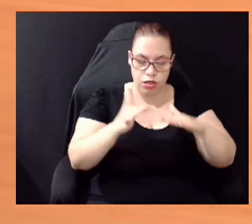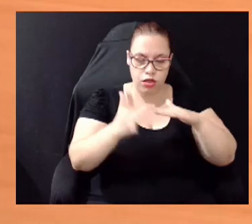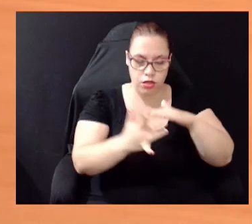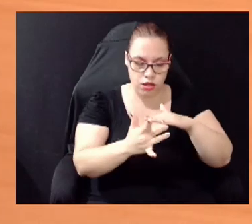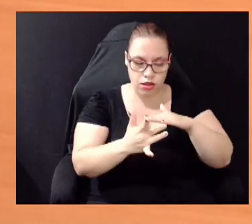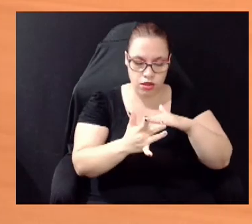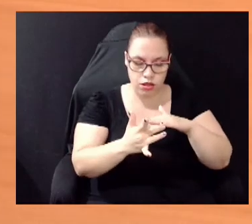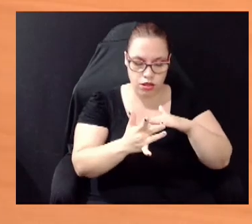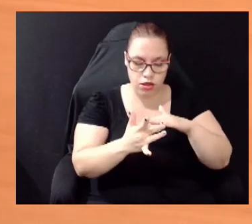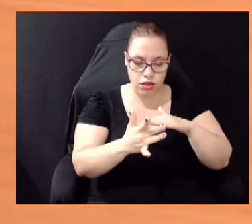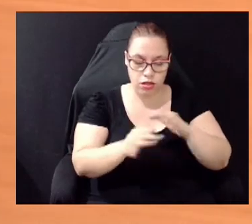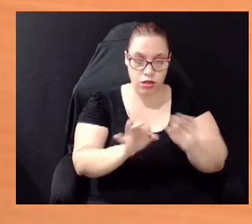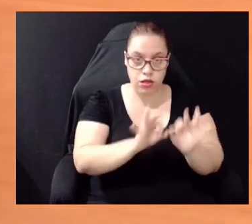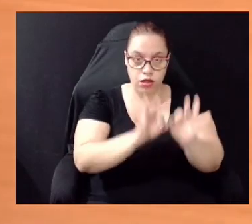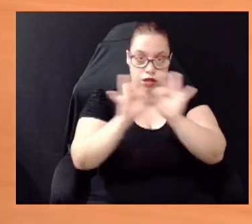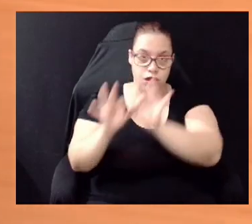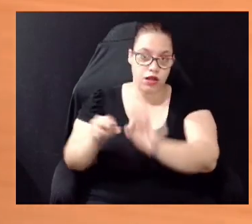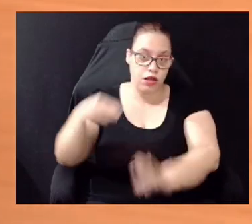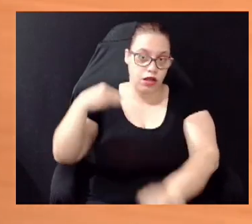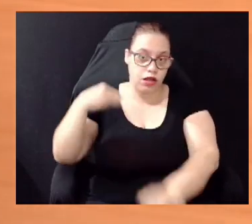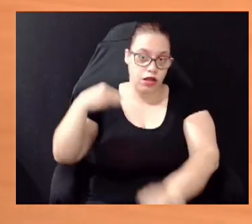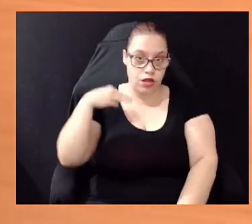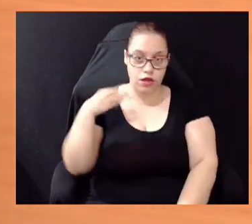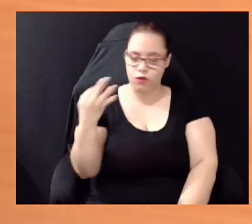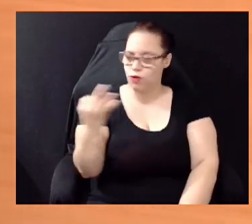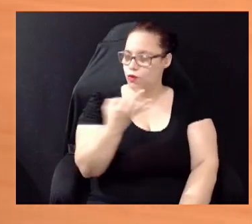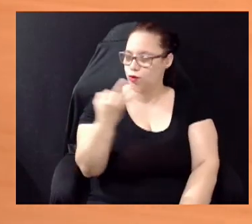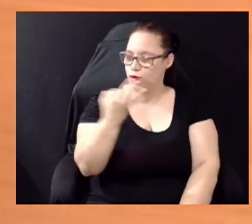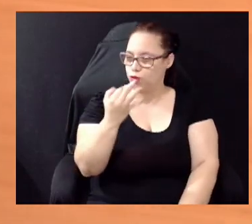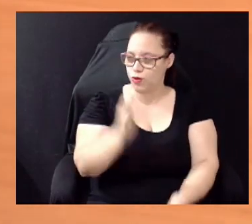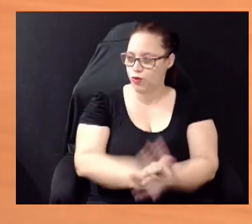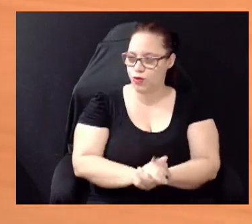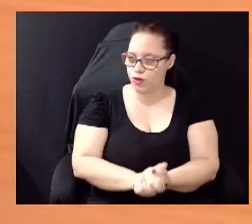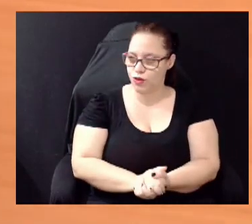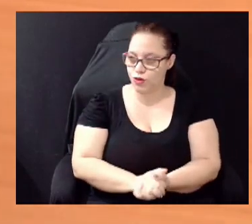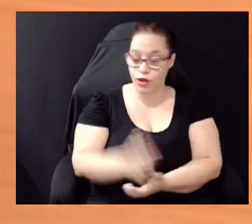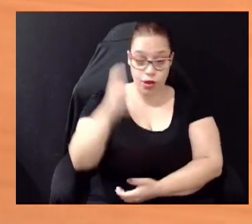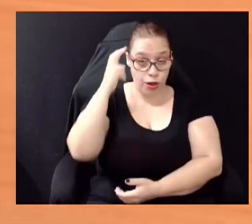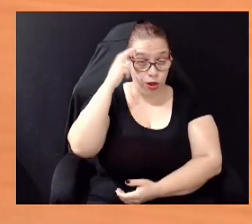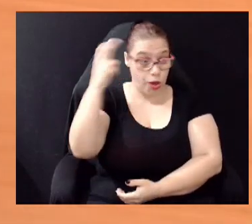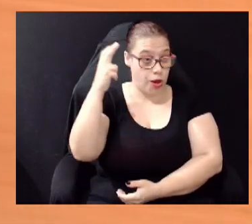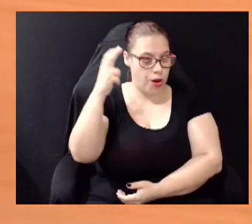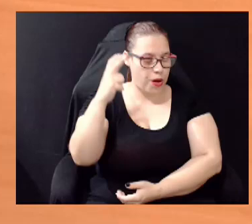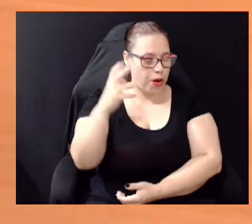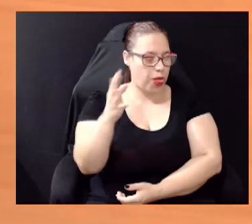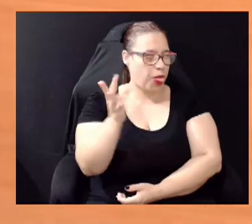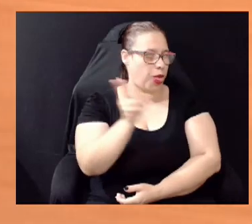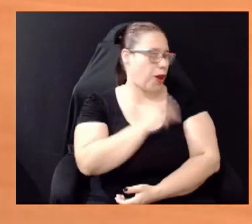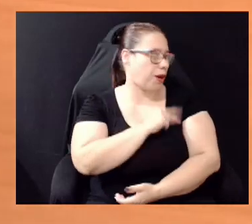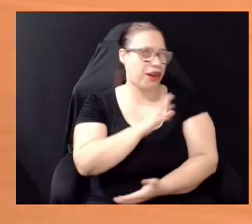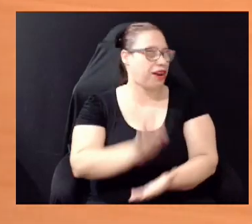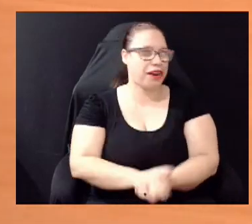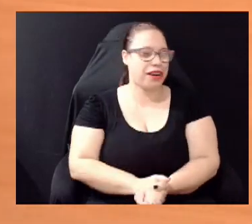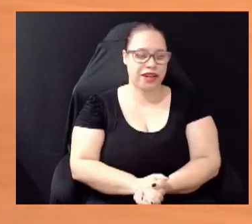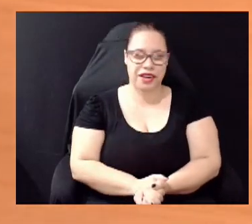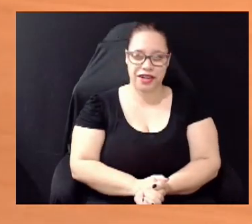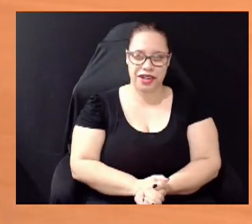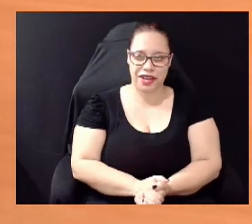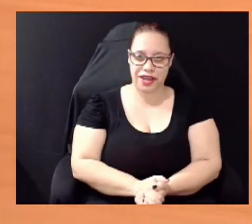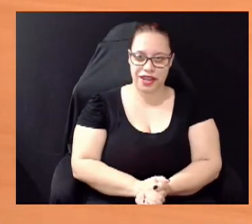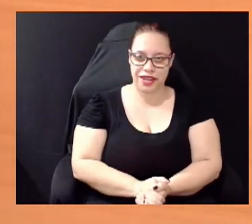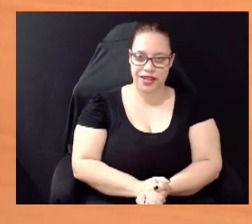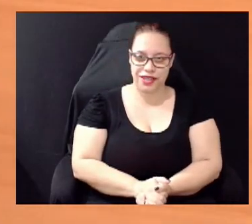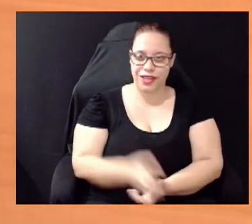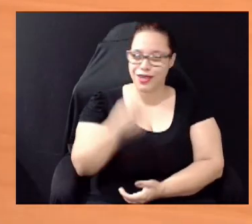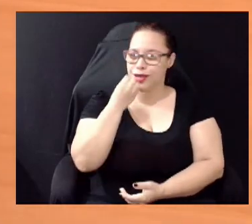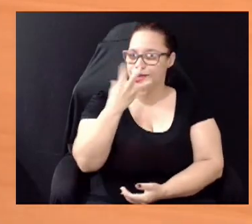acompanho muito a Mariana, acho ela maravilhosa, queria ter 1% da inteligência dela, que eu acho ela muito babado. Eu acho ela muito boa, muito